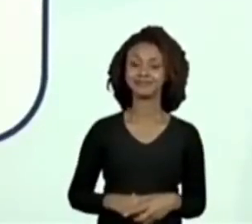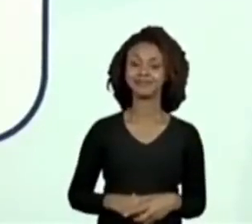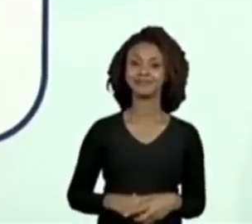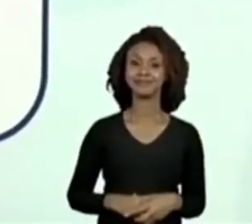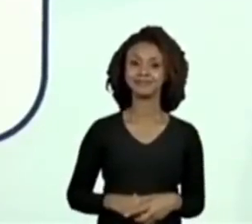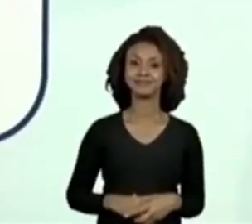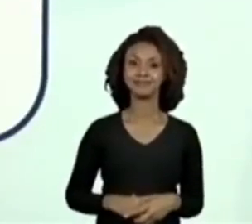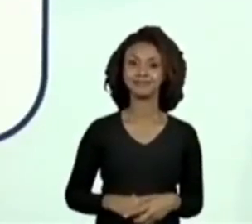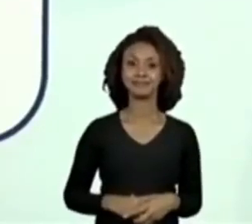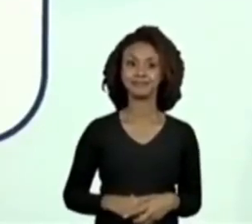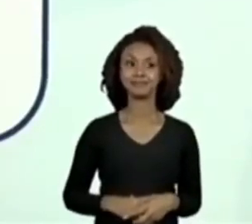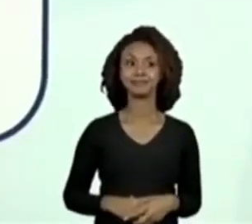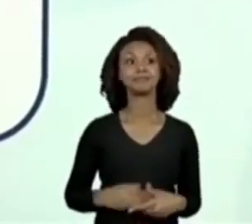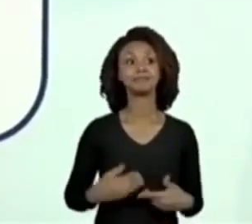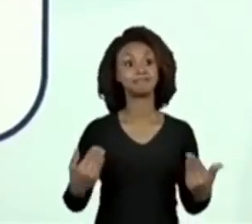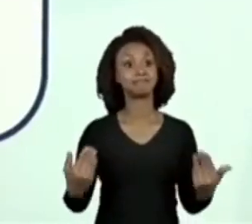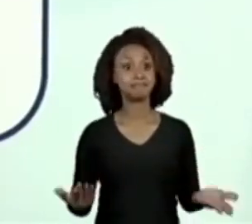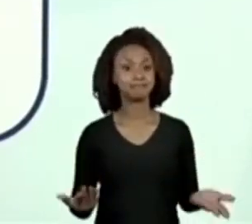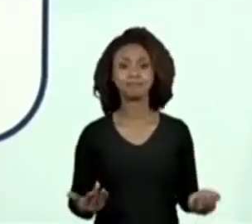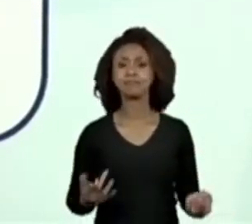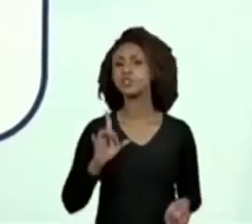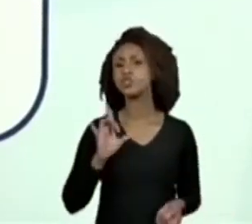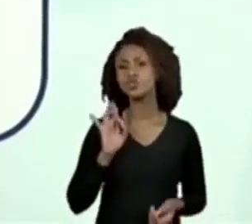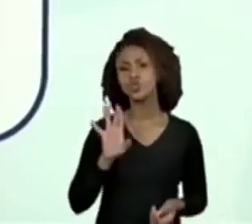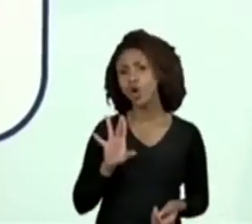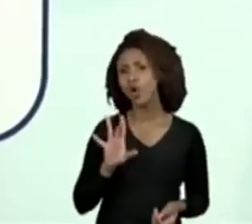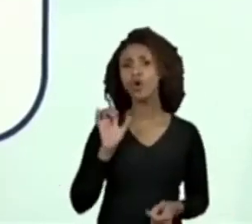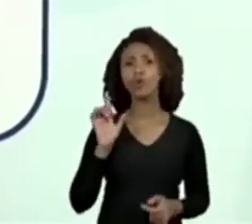Então, é só a gente